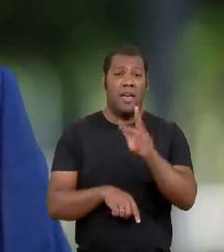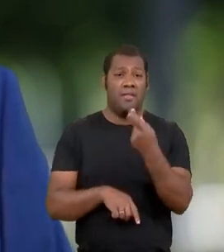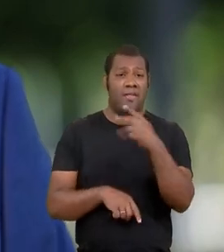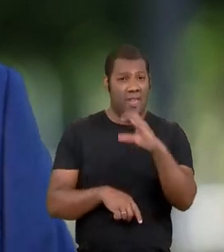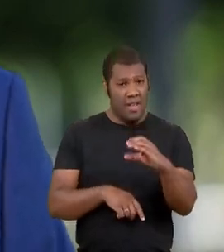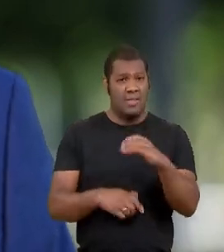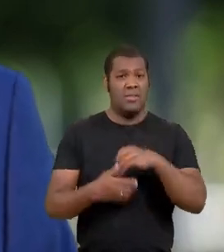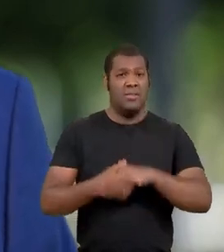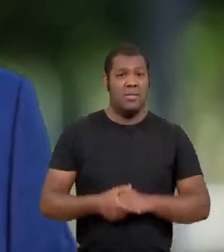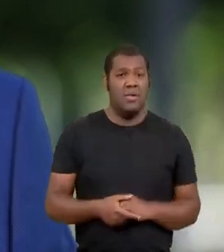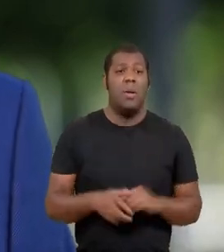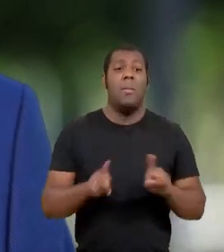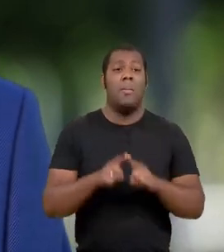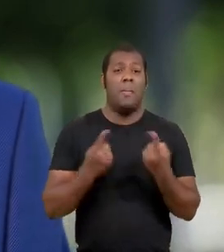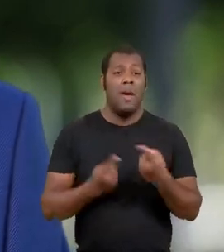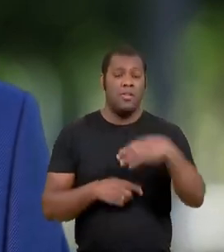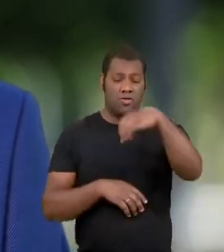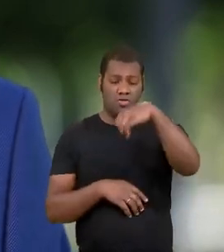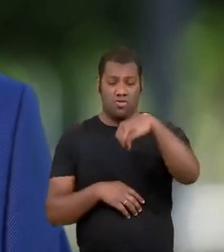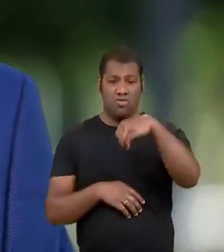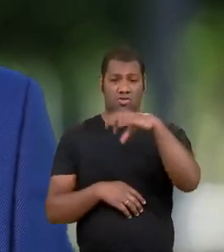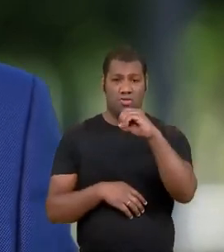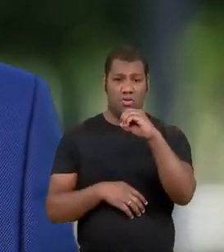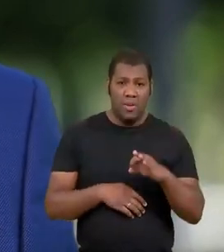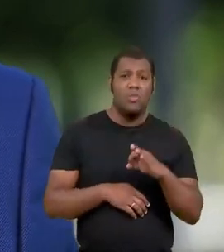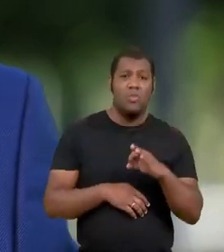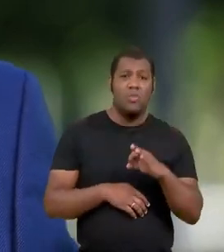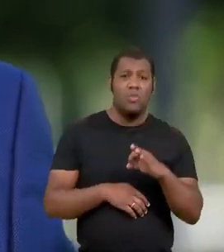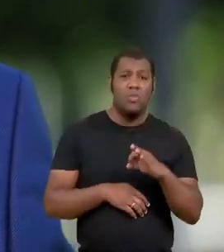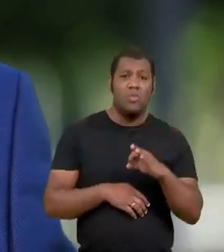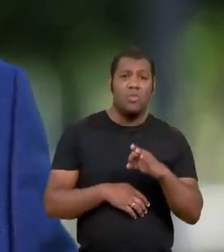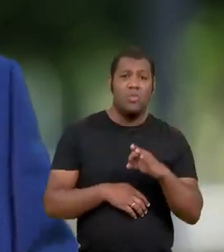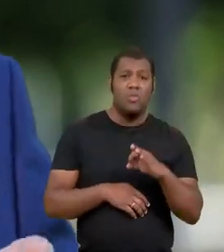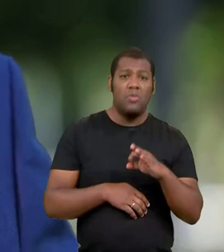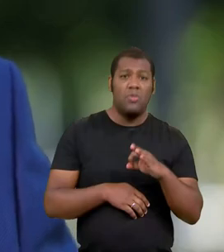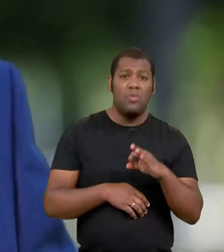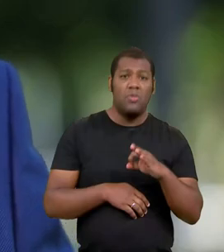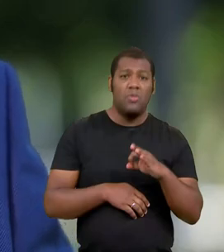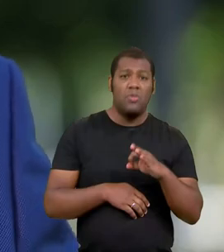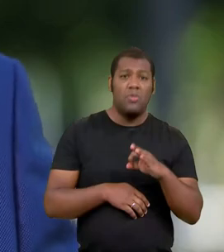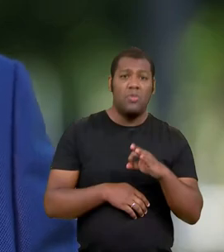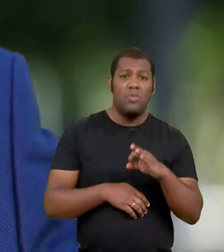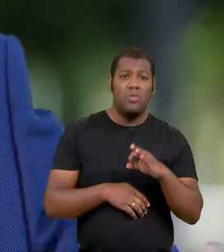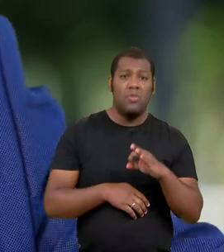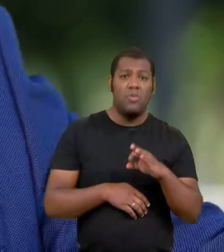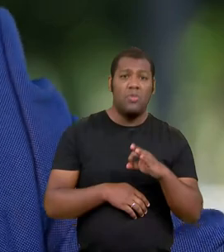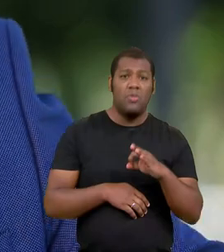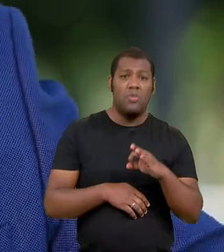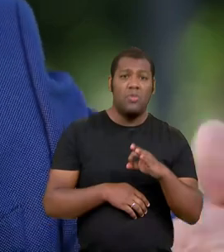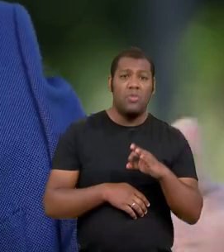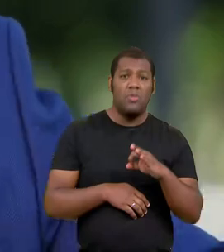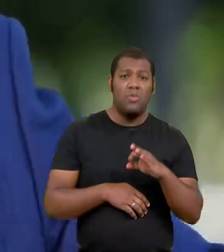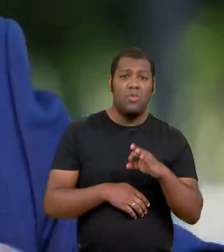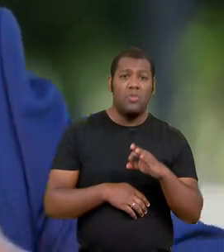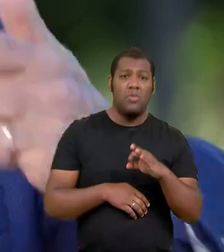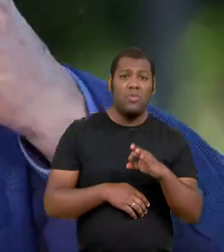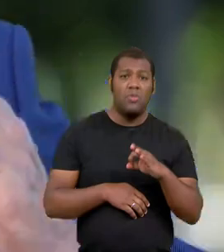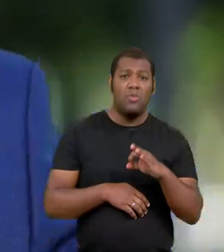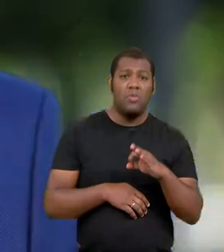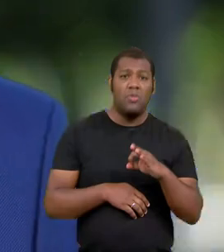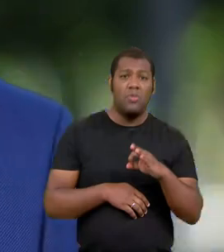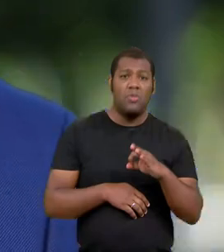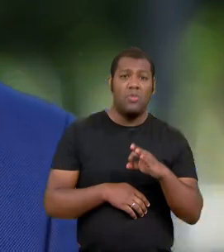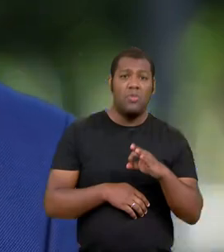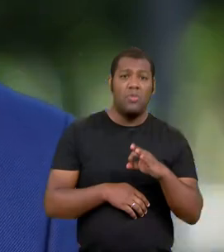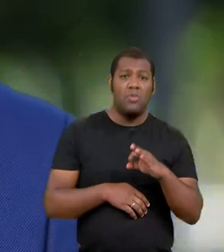90% foi feita pelo governo do PT e a gente ele não foi inaugurar sem levar o Sarney desculpa para ele até